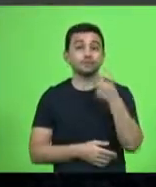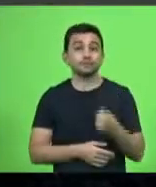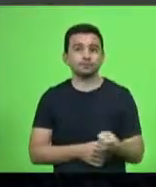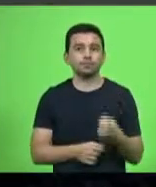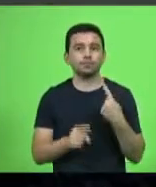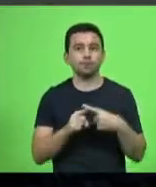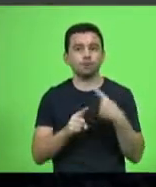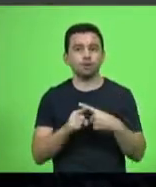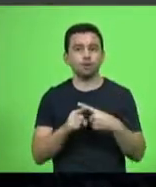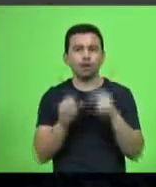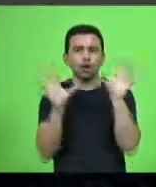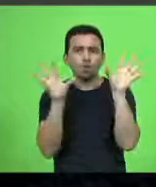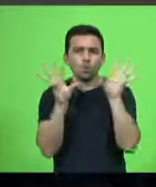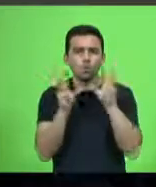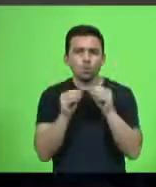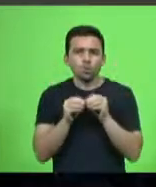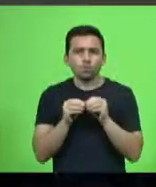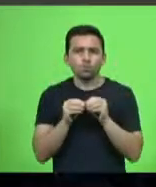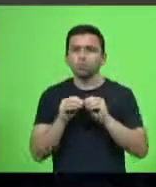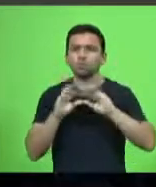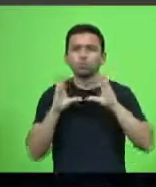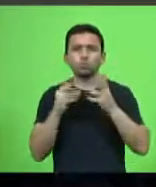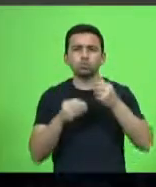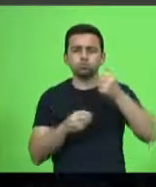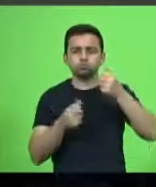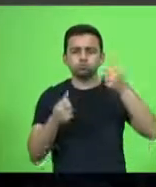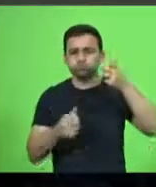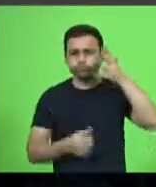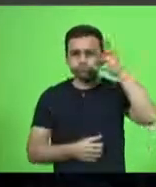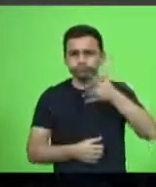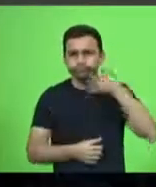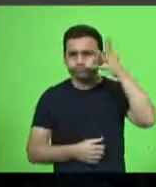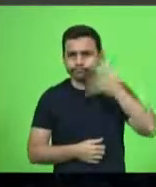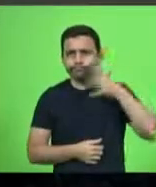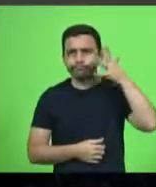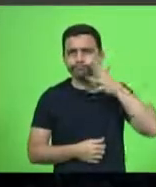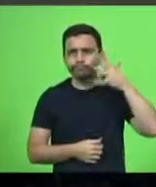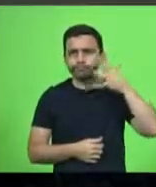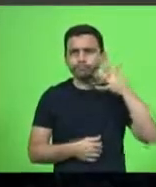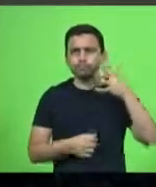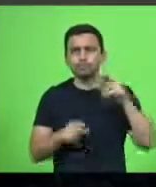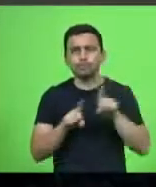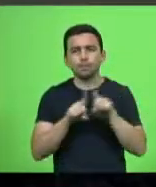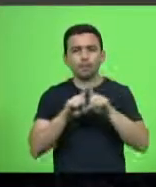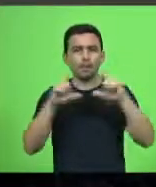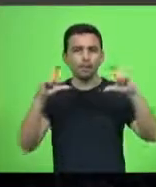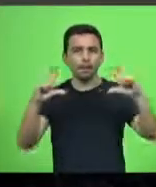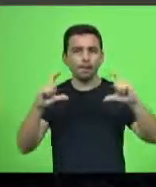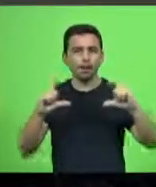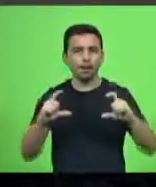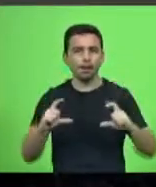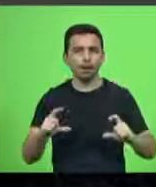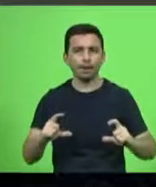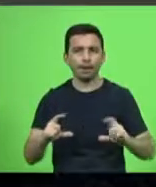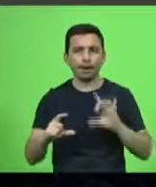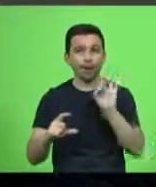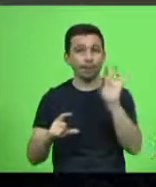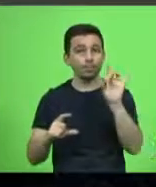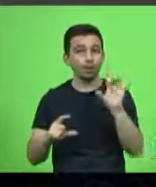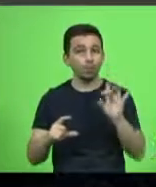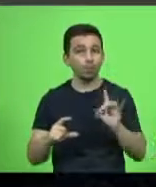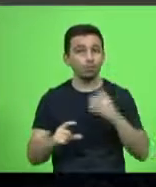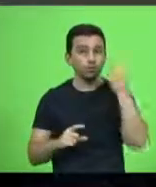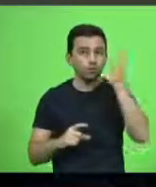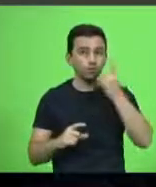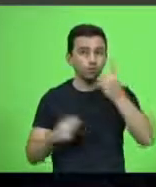ali um resumo de todas as falas, inclusive reservadas e separadas por parágrafos da fala dos